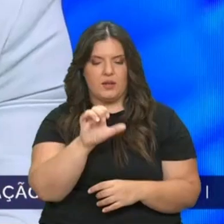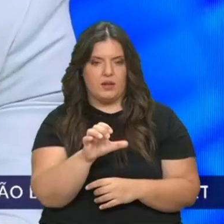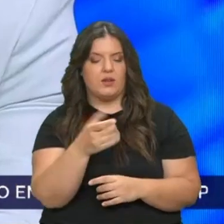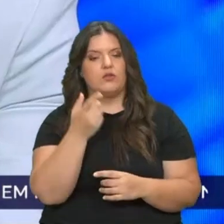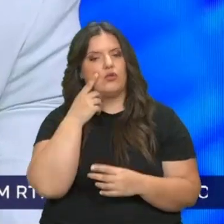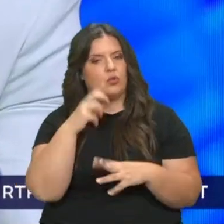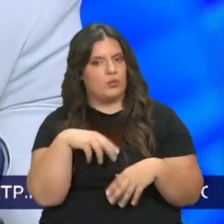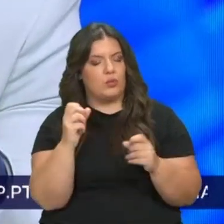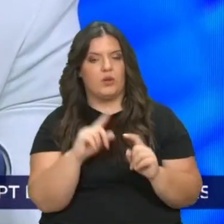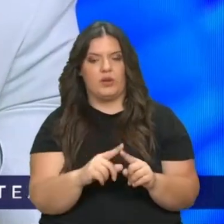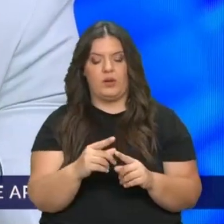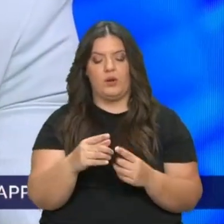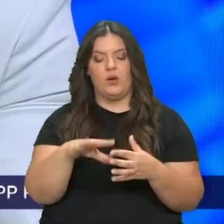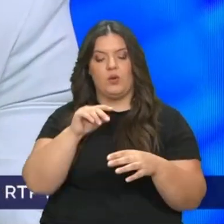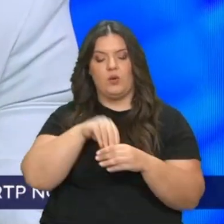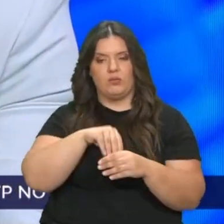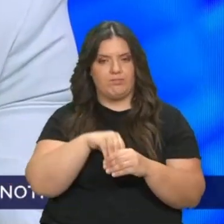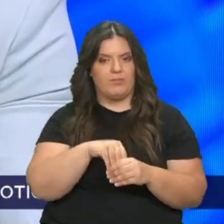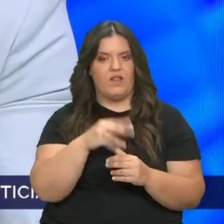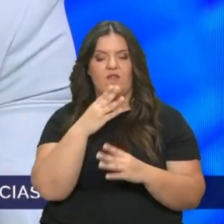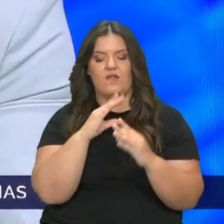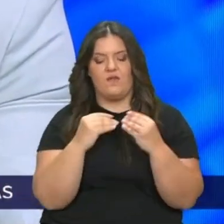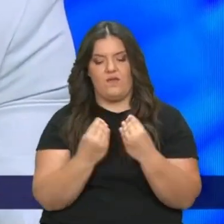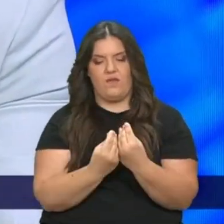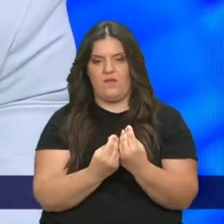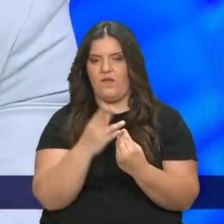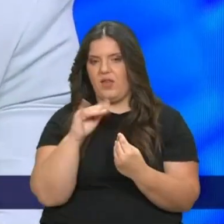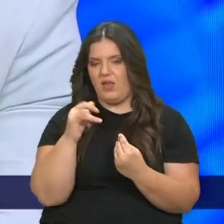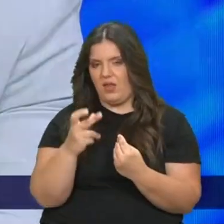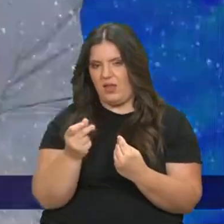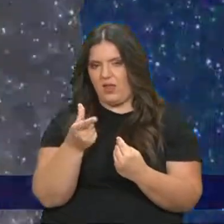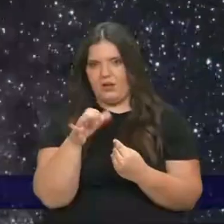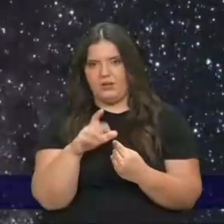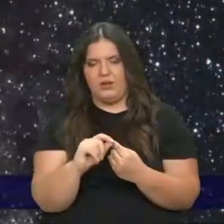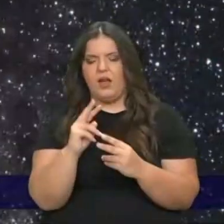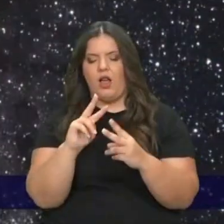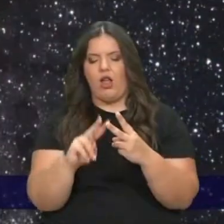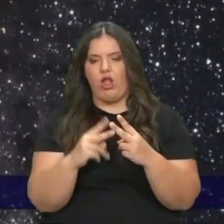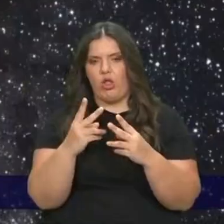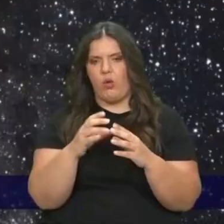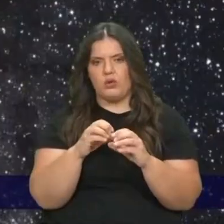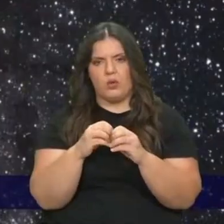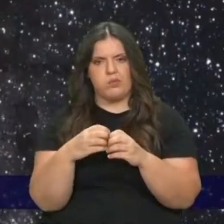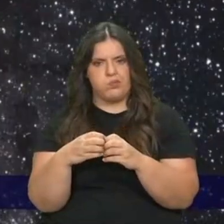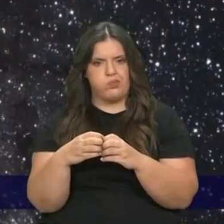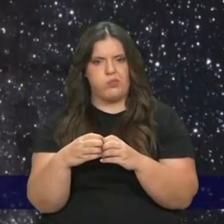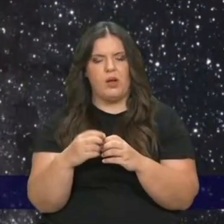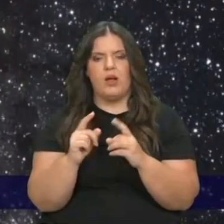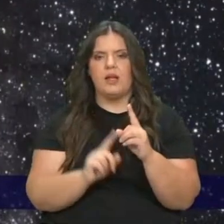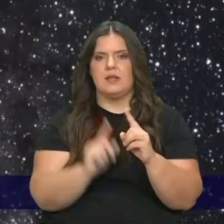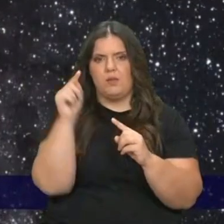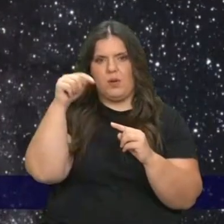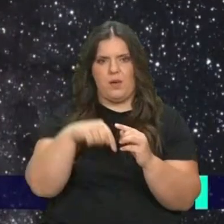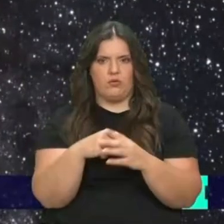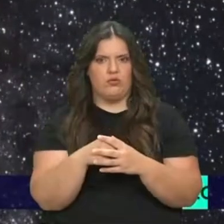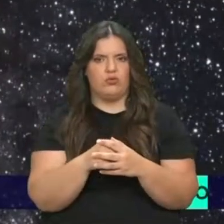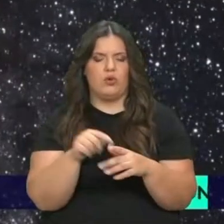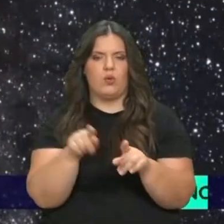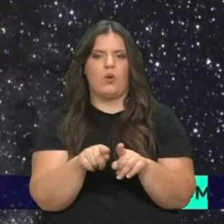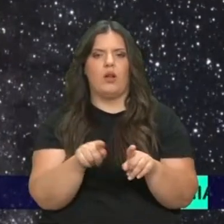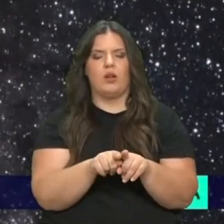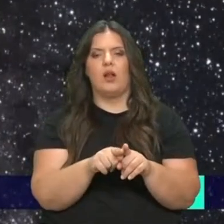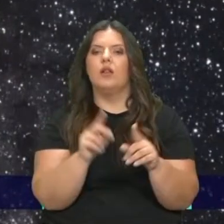que no coração da nossa Via Láctea, mesmo no centro da nossa Via Láctea, há duas bolhas que se estendem acima e abaixo. Portanto, é uma